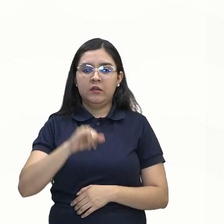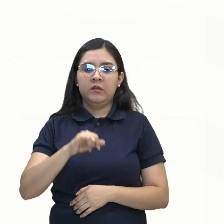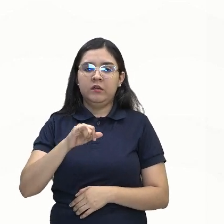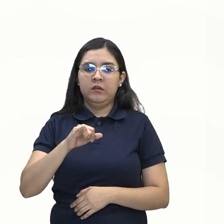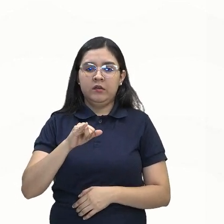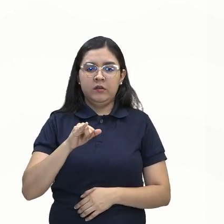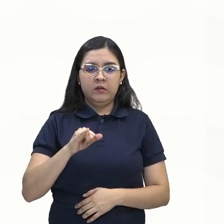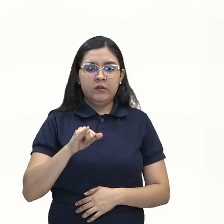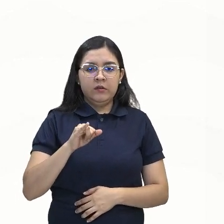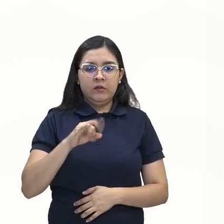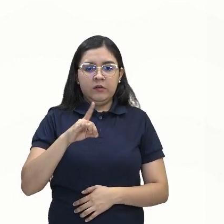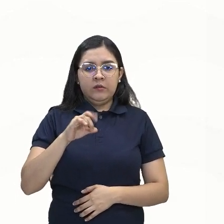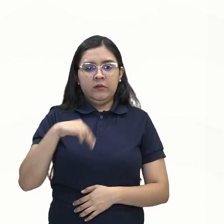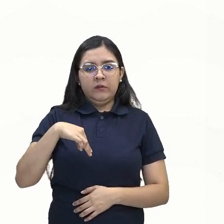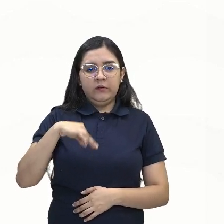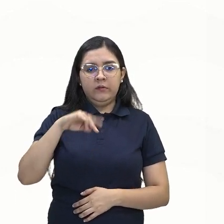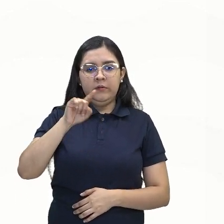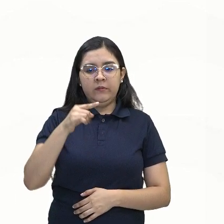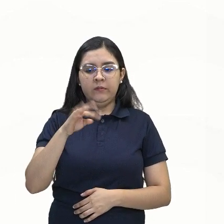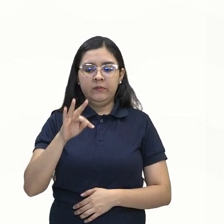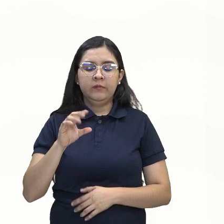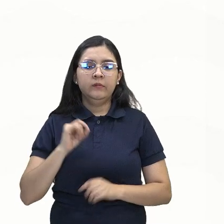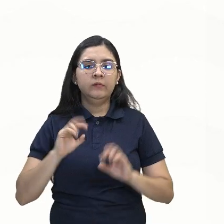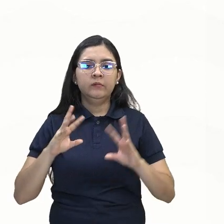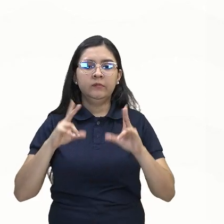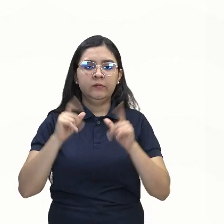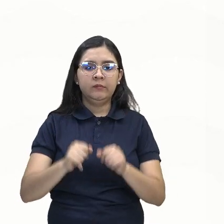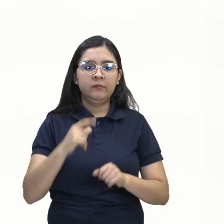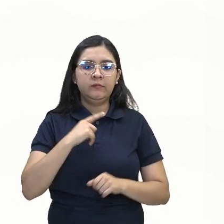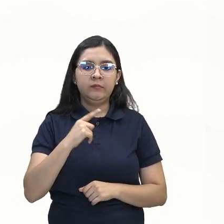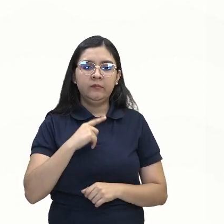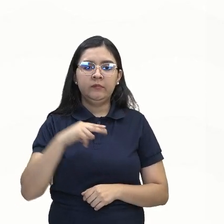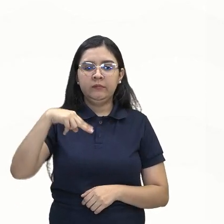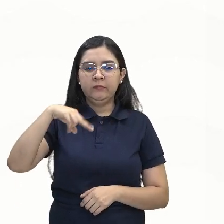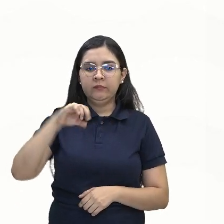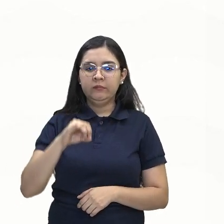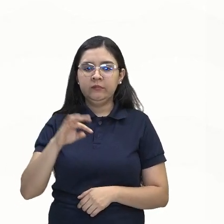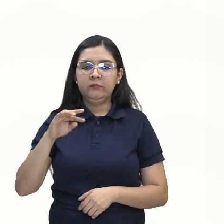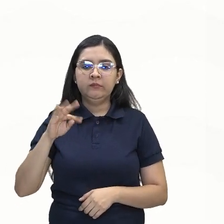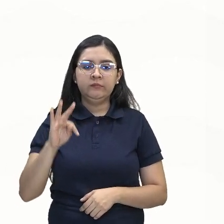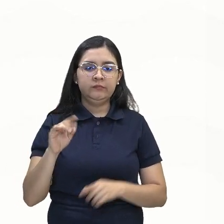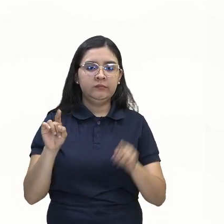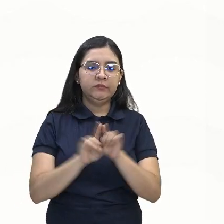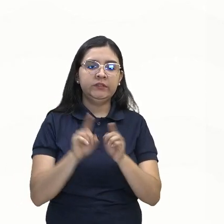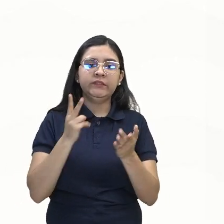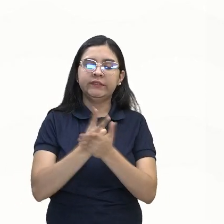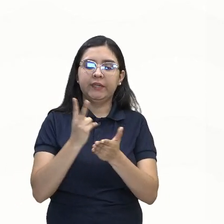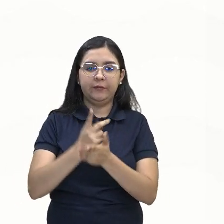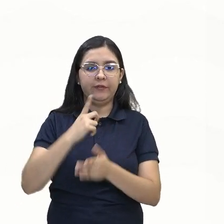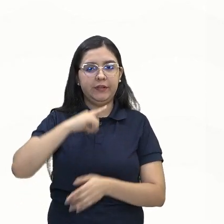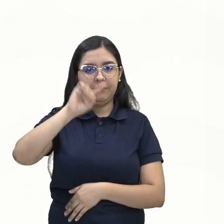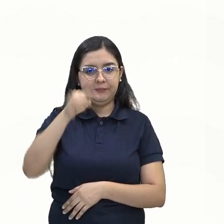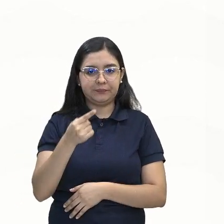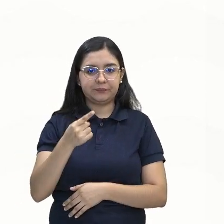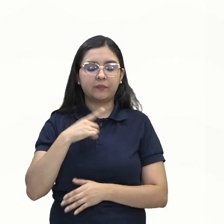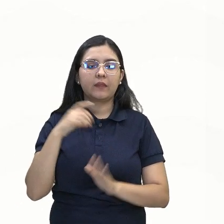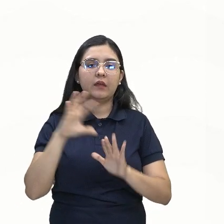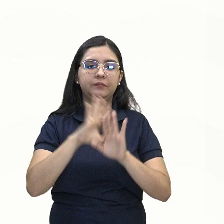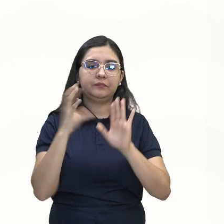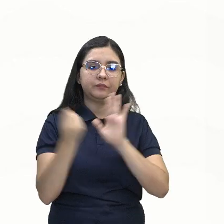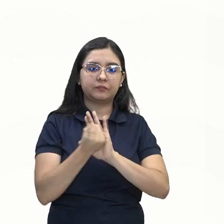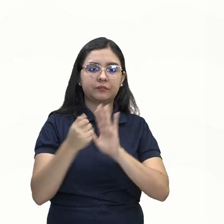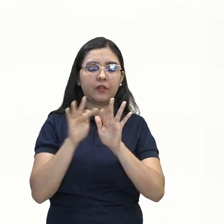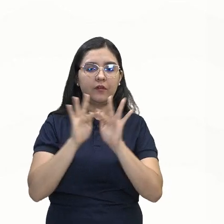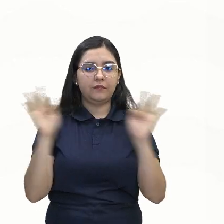not. Todas as abreviações negativas vai ter o apóstrofo mais o T, tá? Sempre vai ter esse final aqui, as